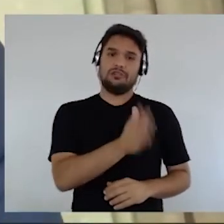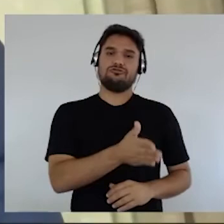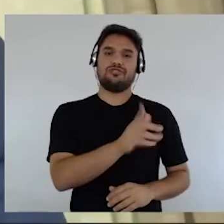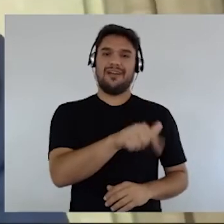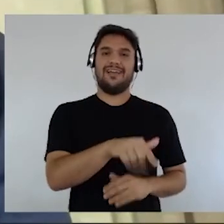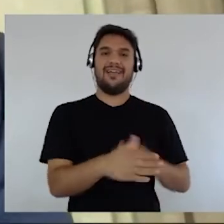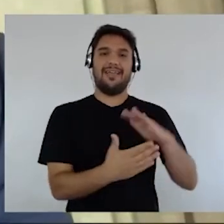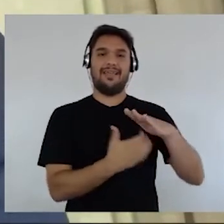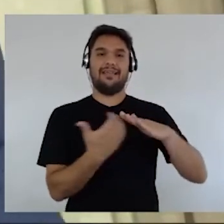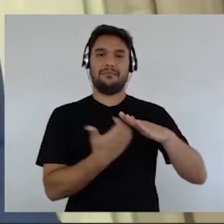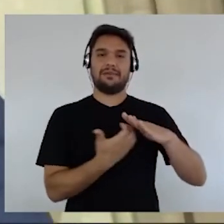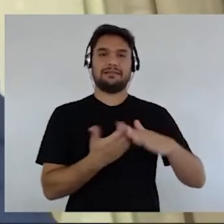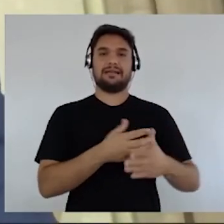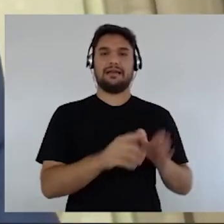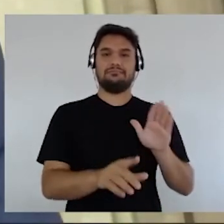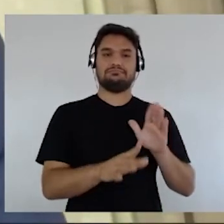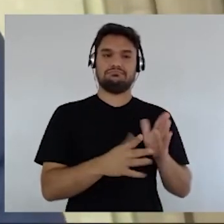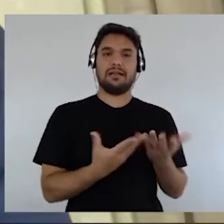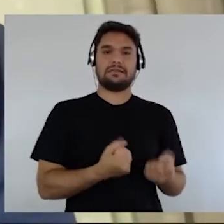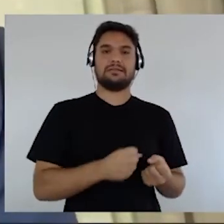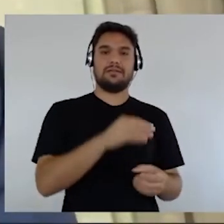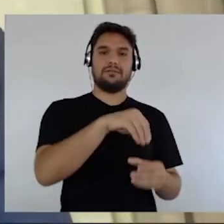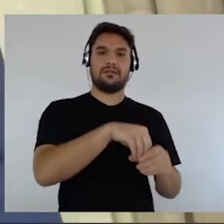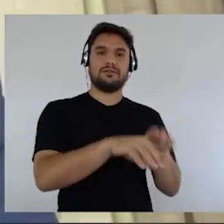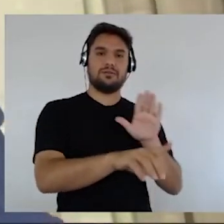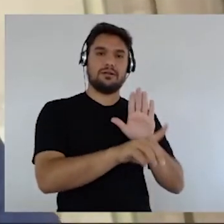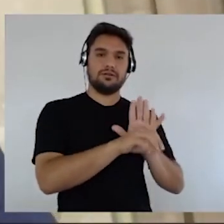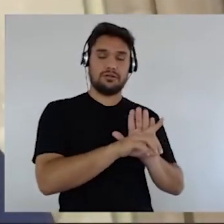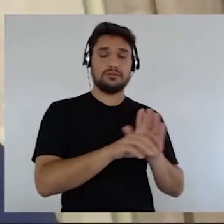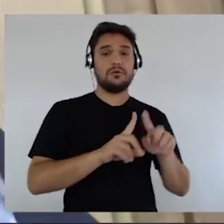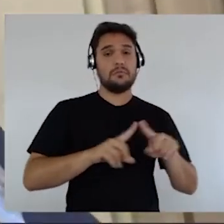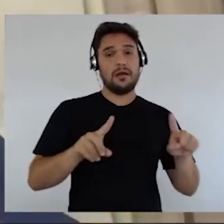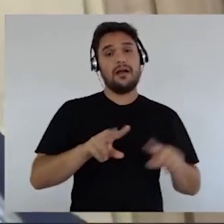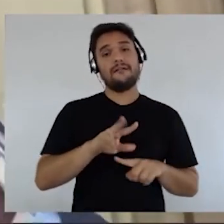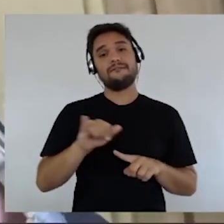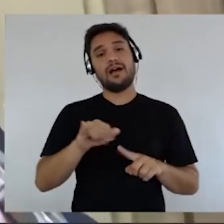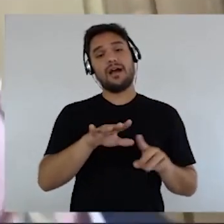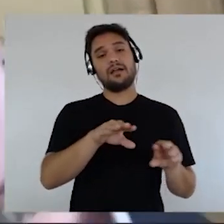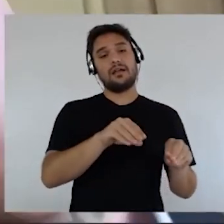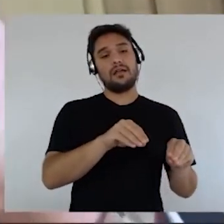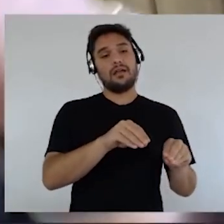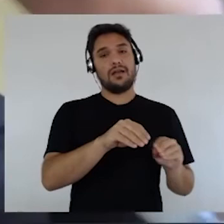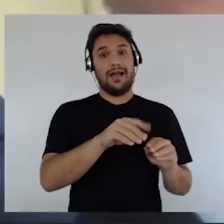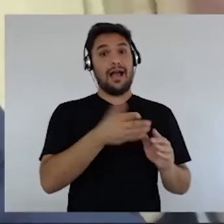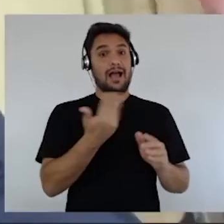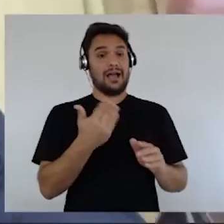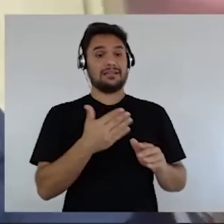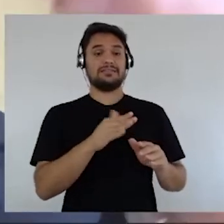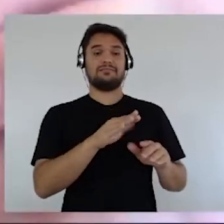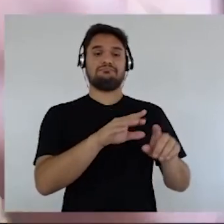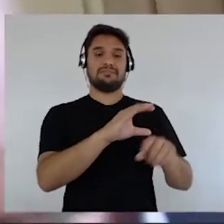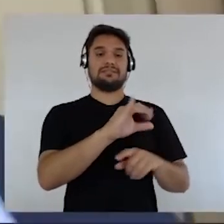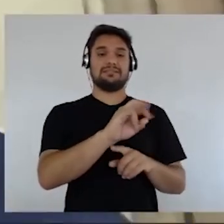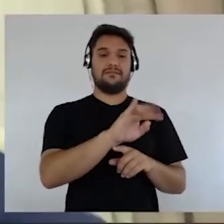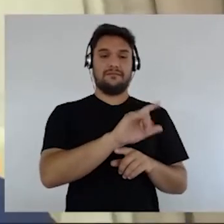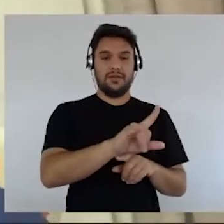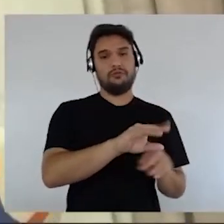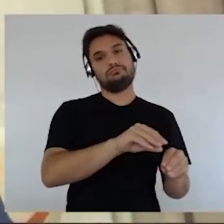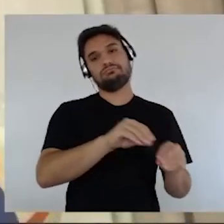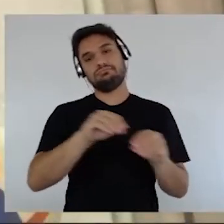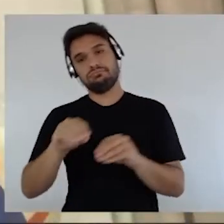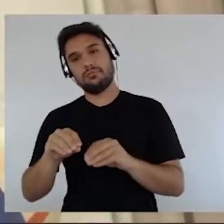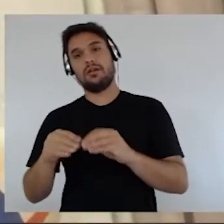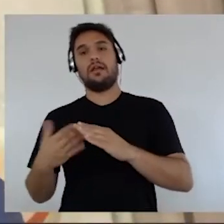é legalmente no país, mas vai transferi-lo do regime civil para o